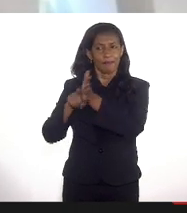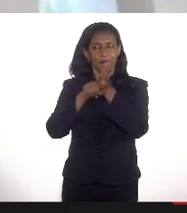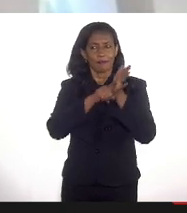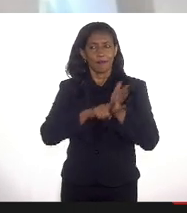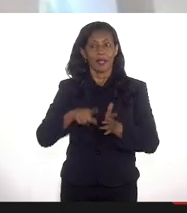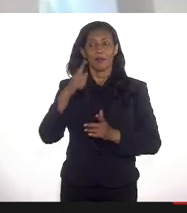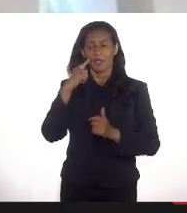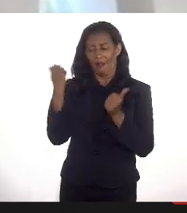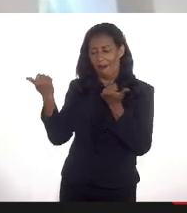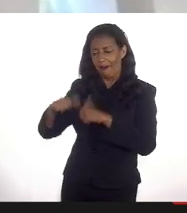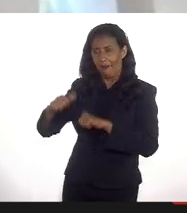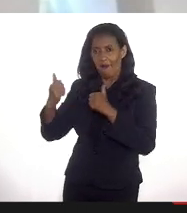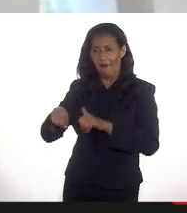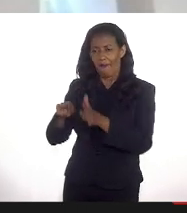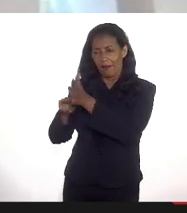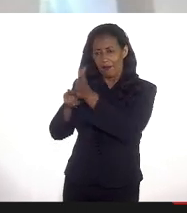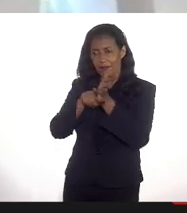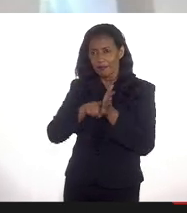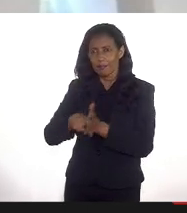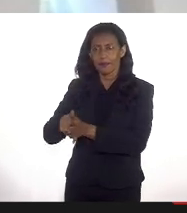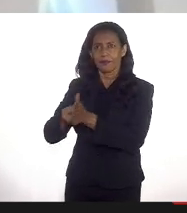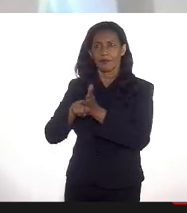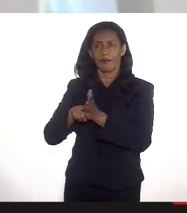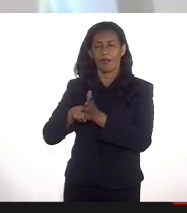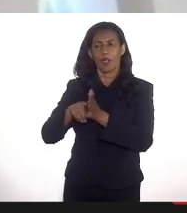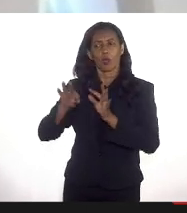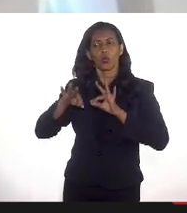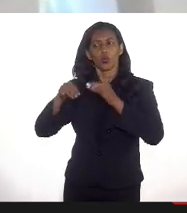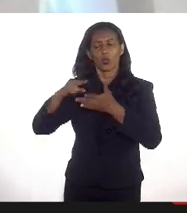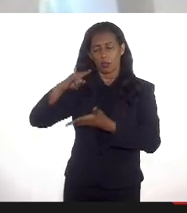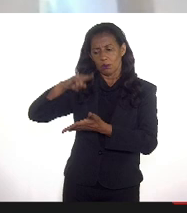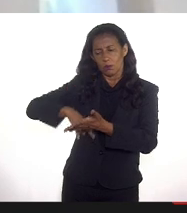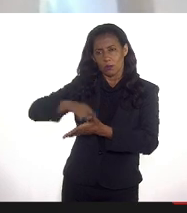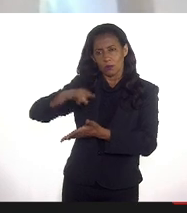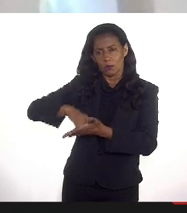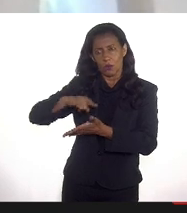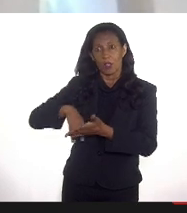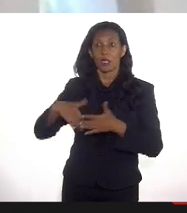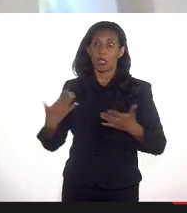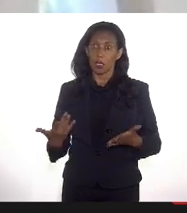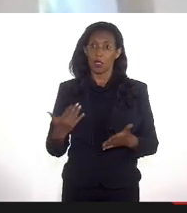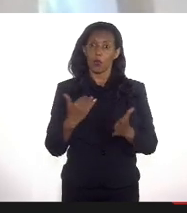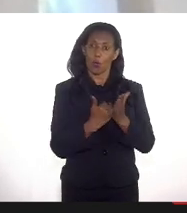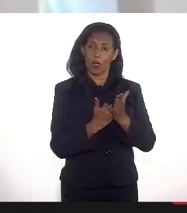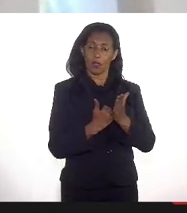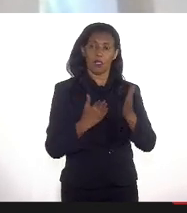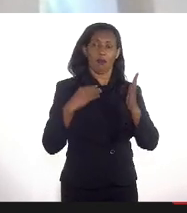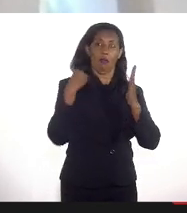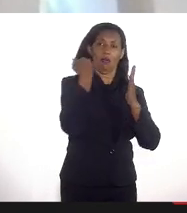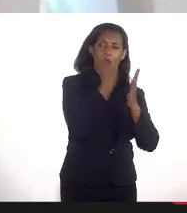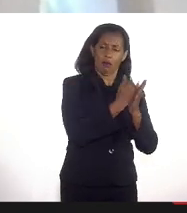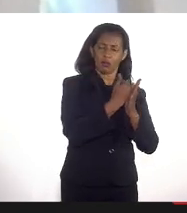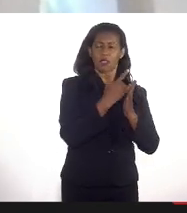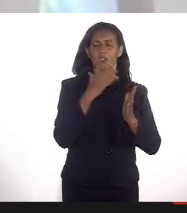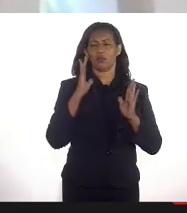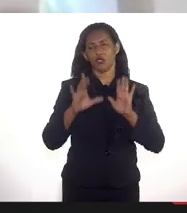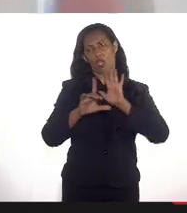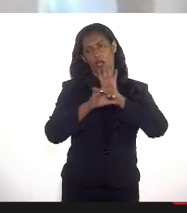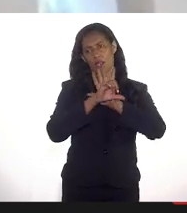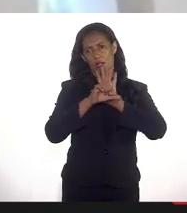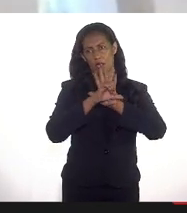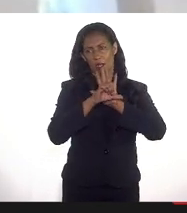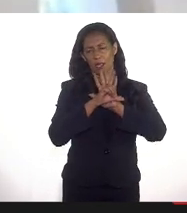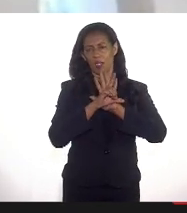averiguação tem que ser feita. E aí, com essa alteração que já houve na lei, essa questão